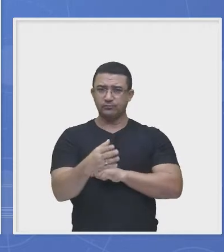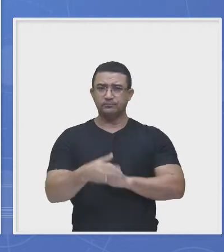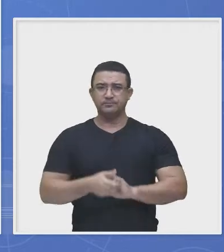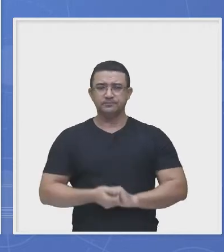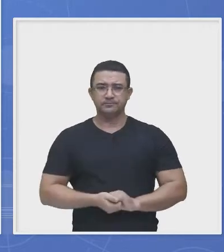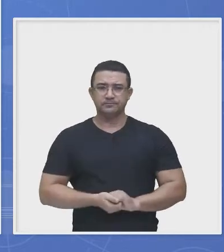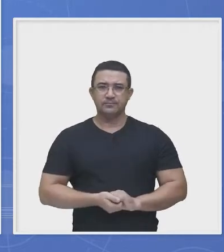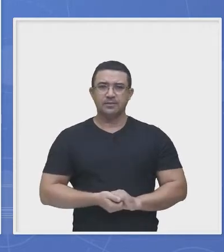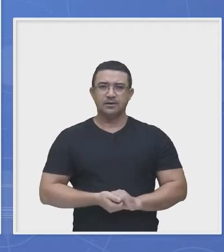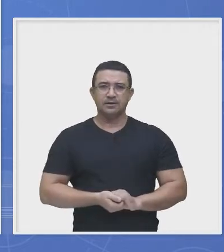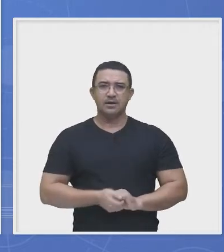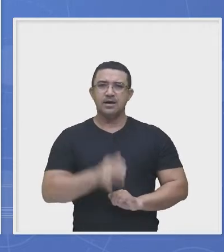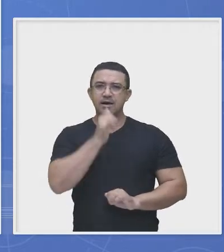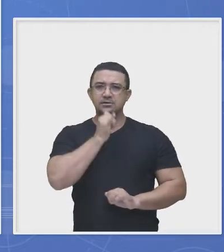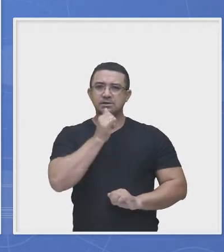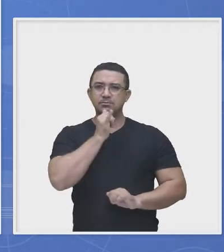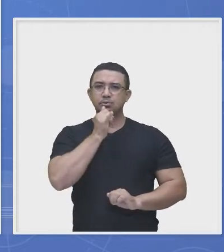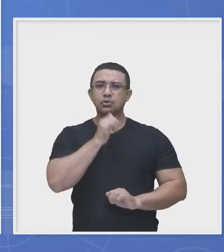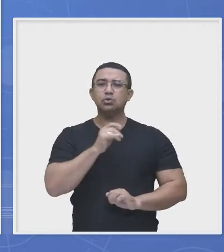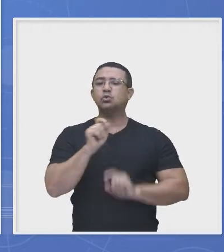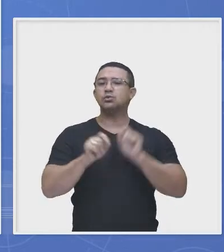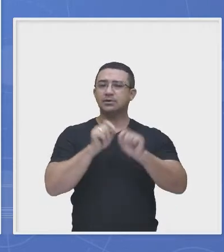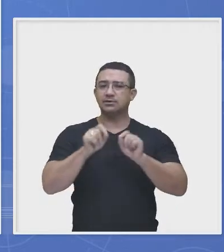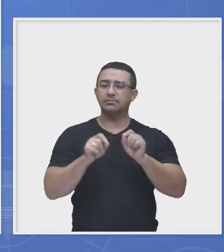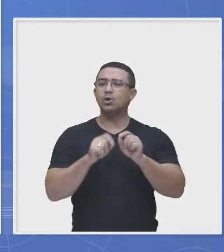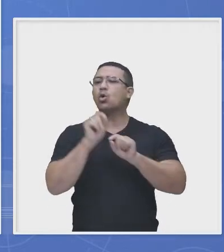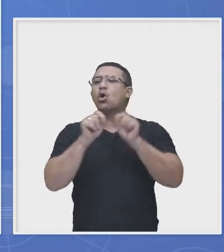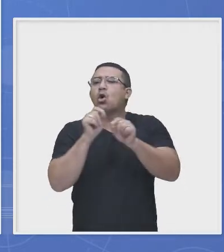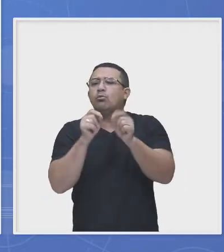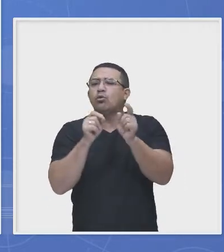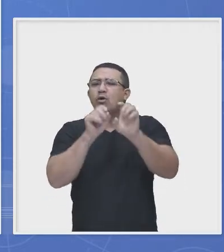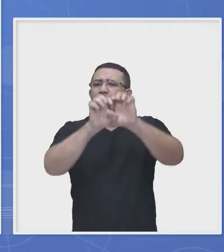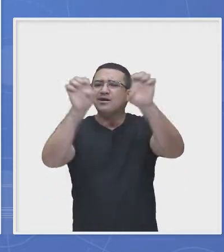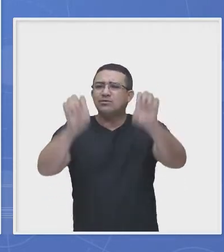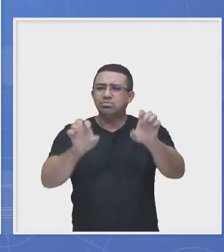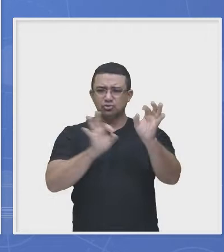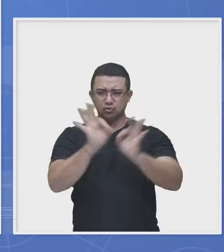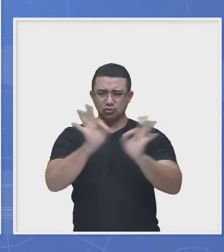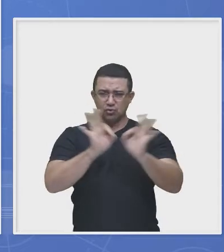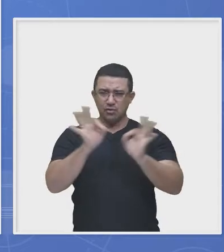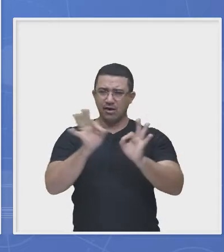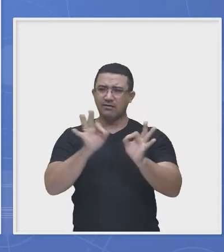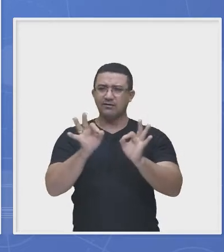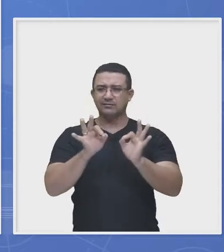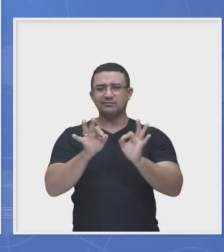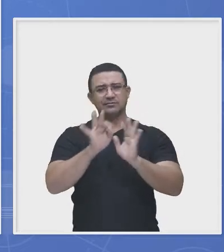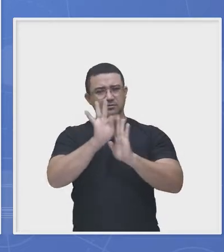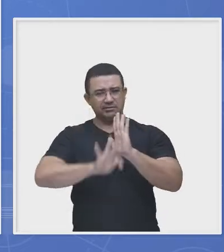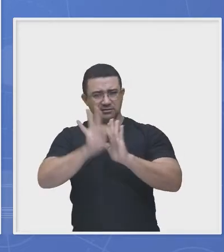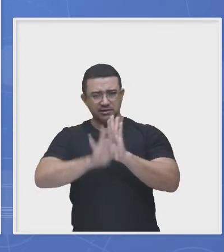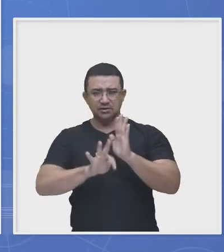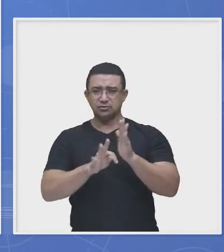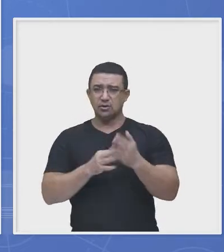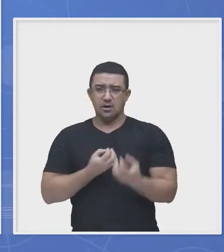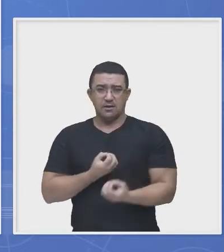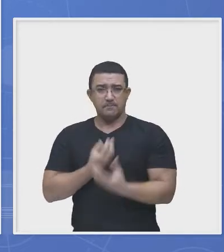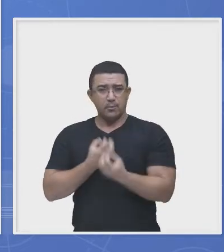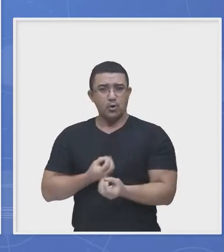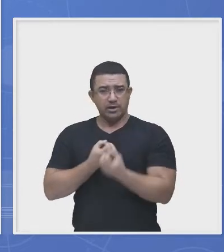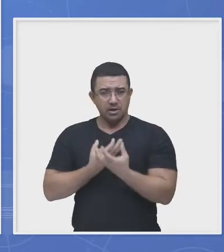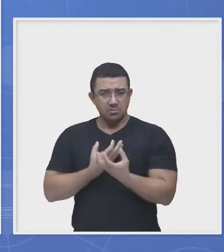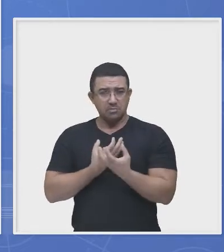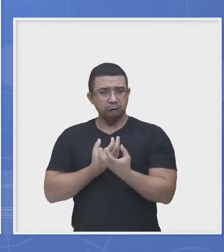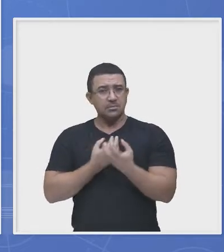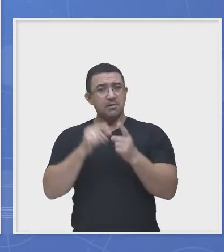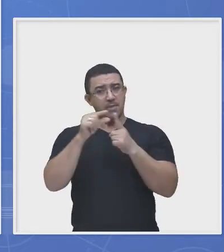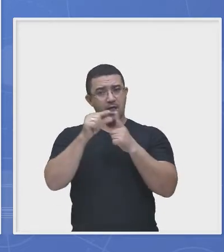só, exemplo também na estilística, ou seja, na maneira de construir os textos. Poemas com vocabulário, palavras pouco usadas no